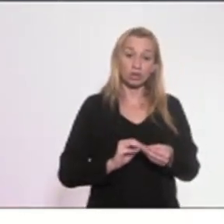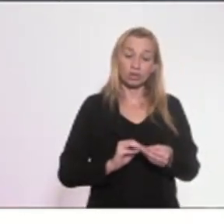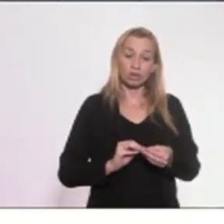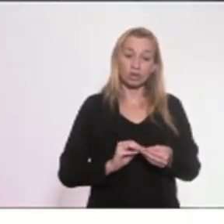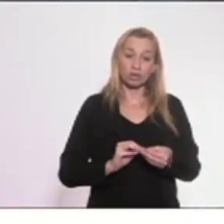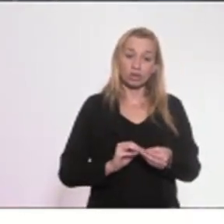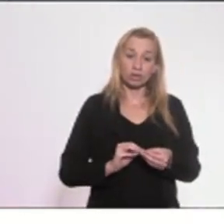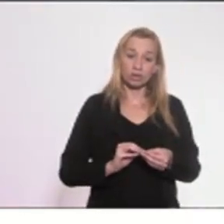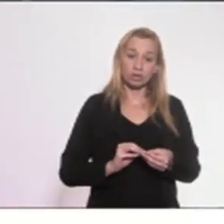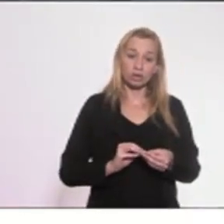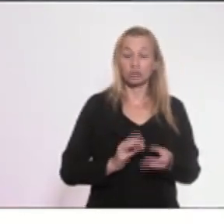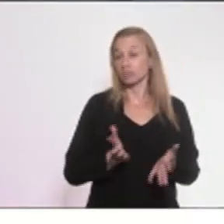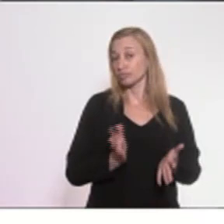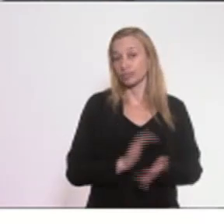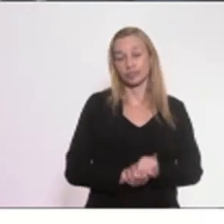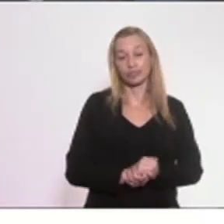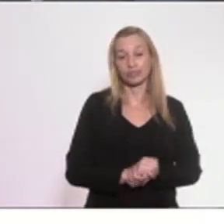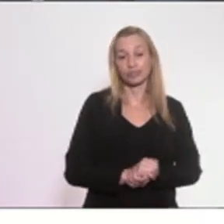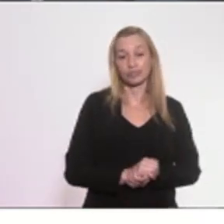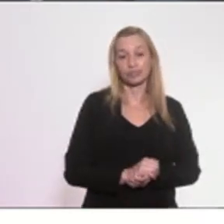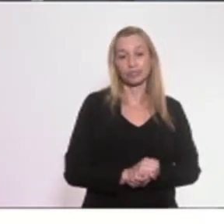sai de pauta. Perfeito.